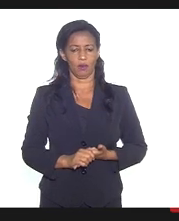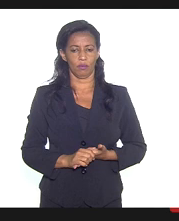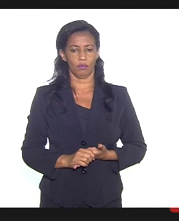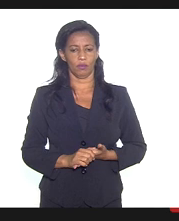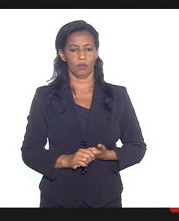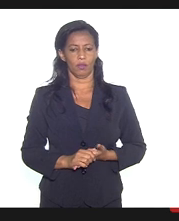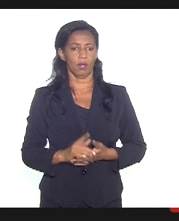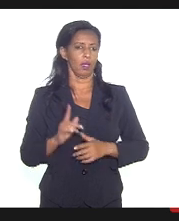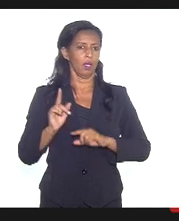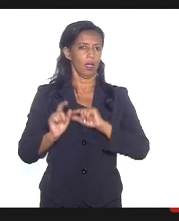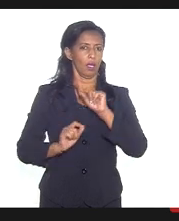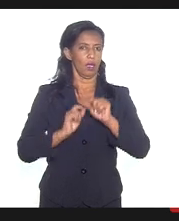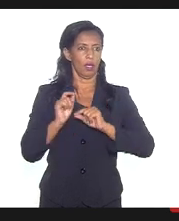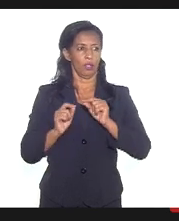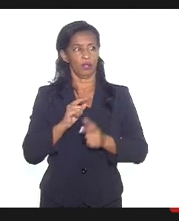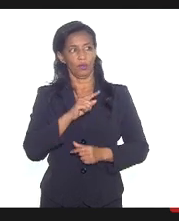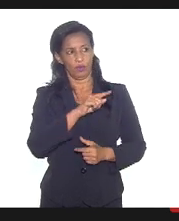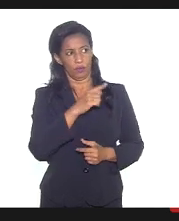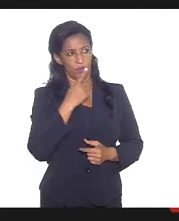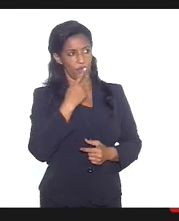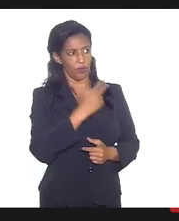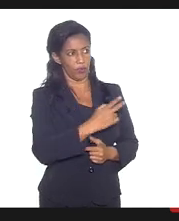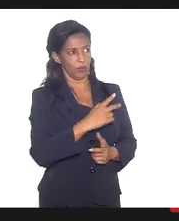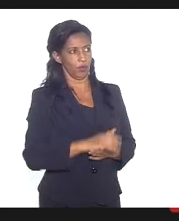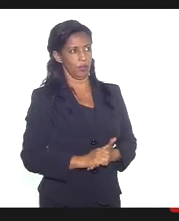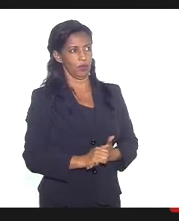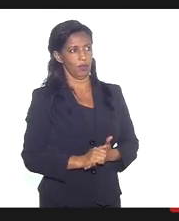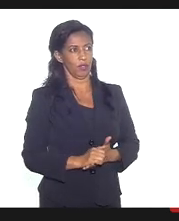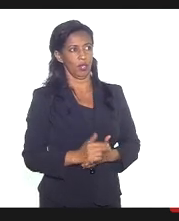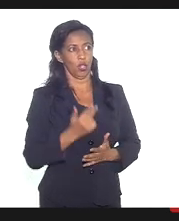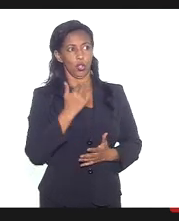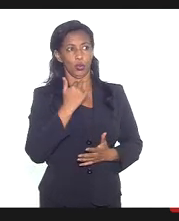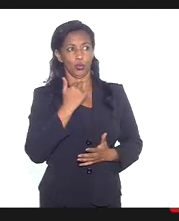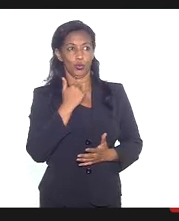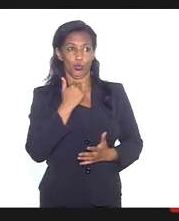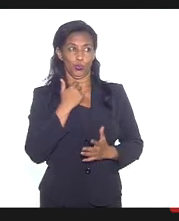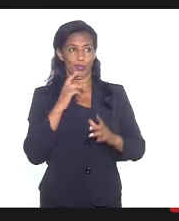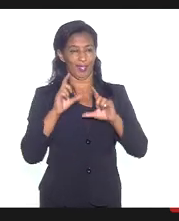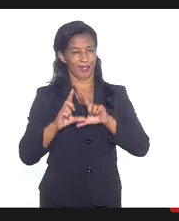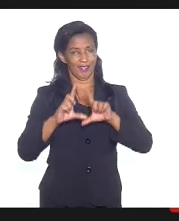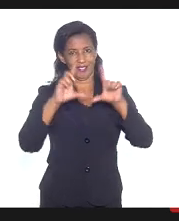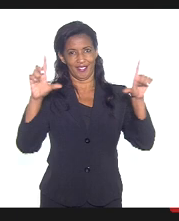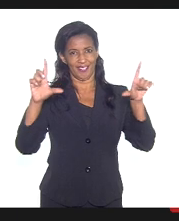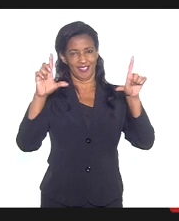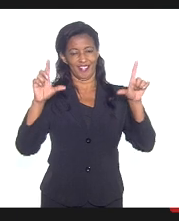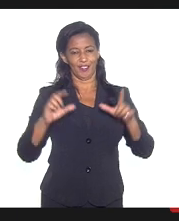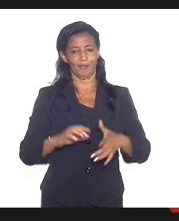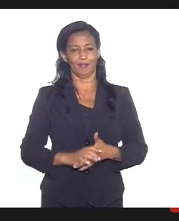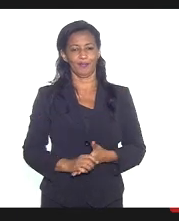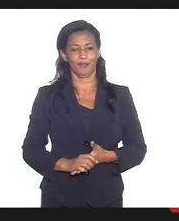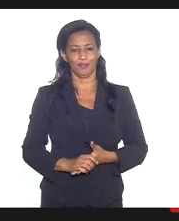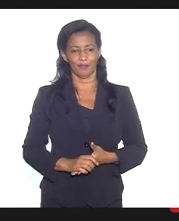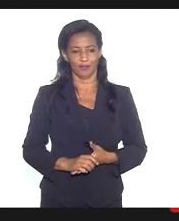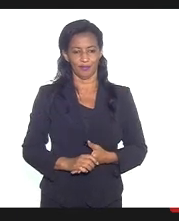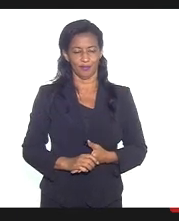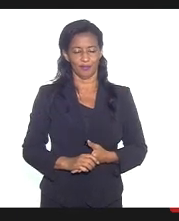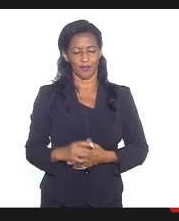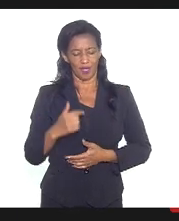você falou, que não está no script, né, eu teria